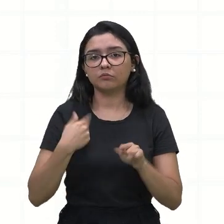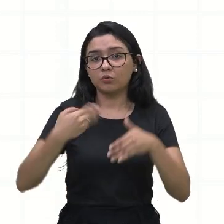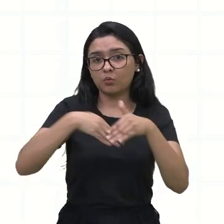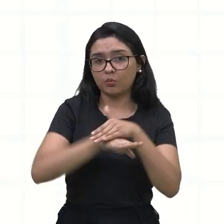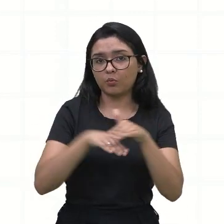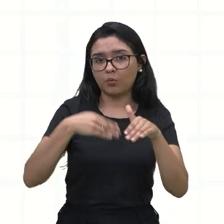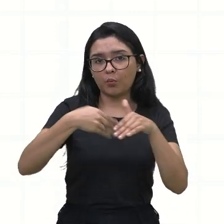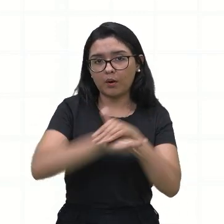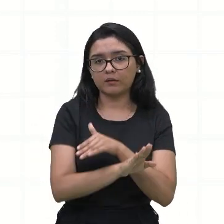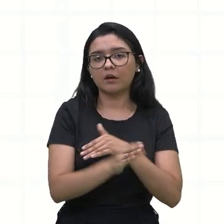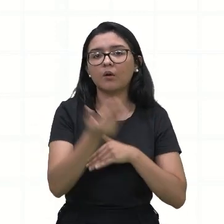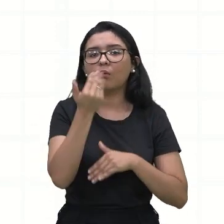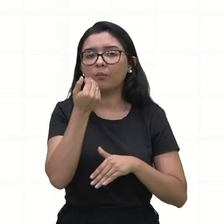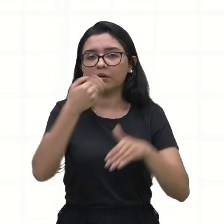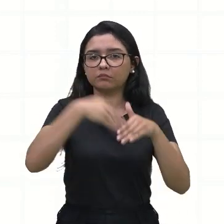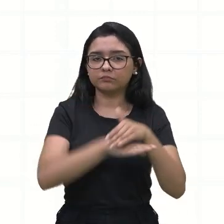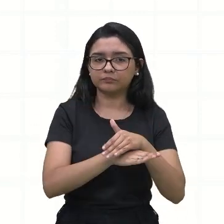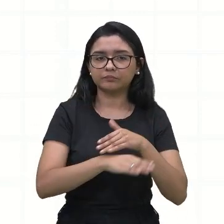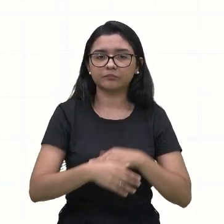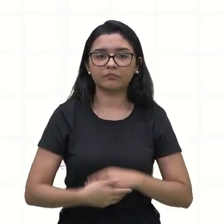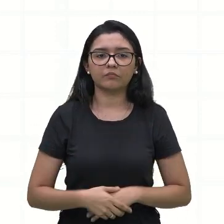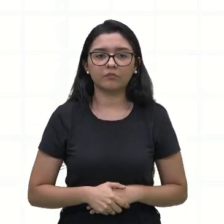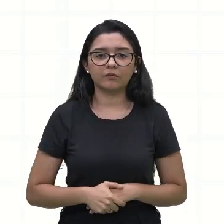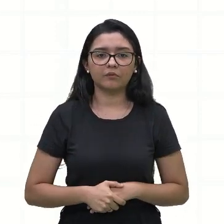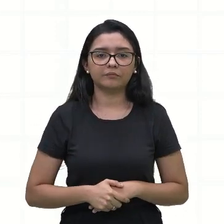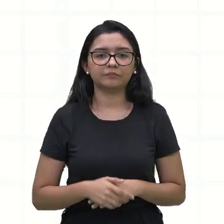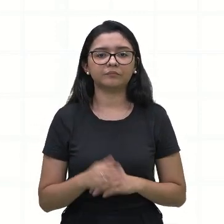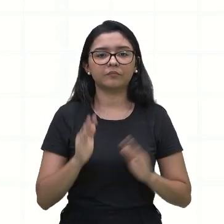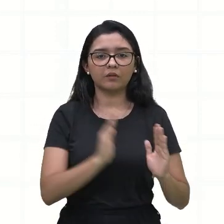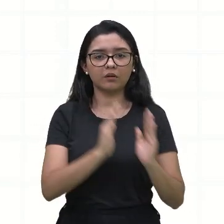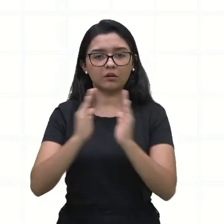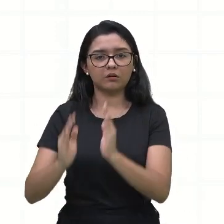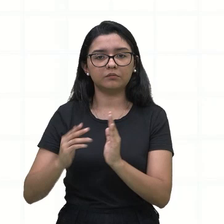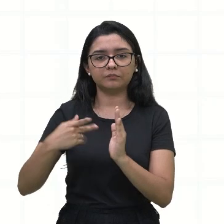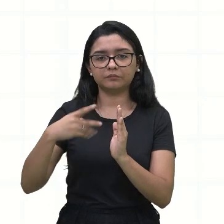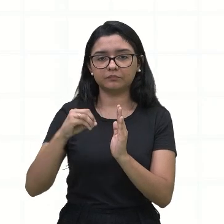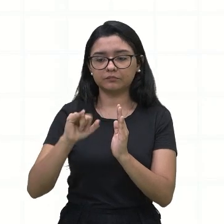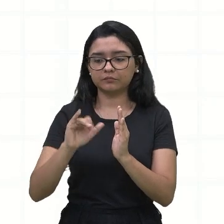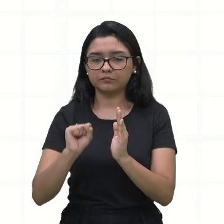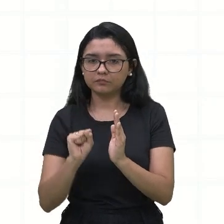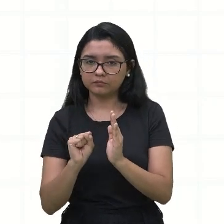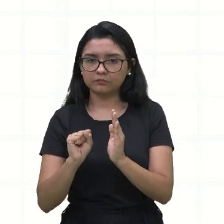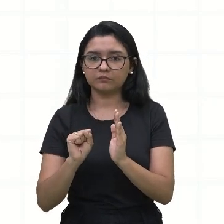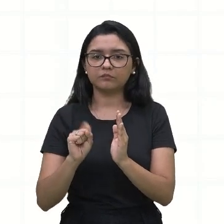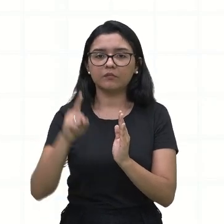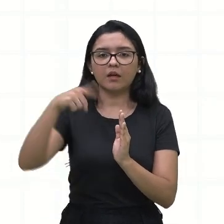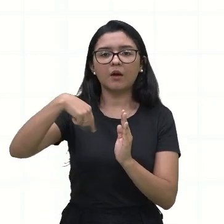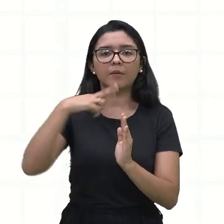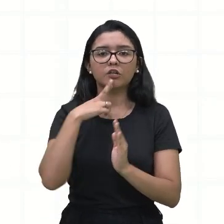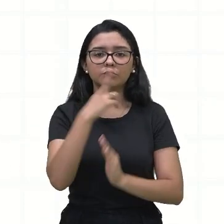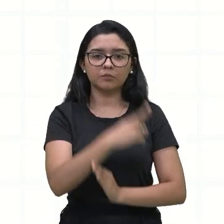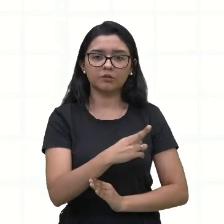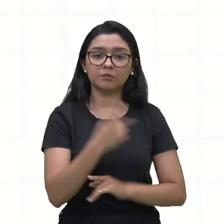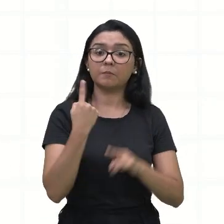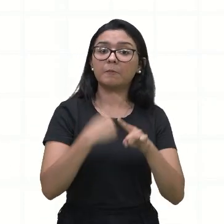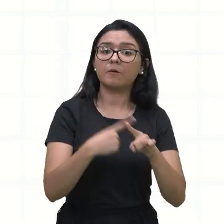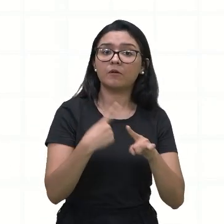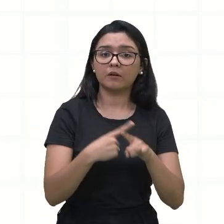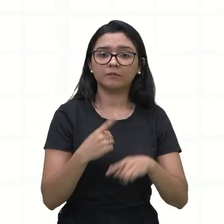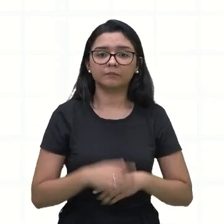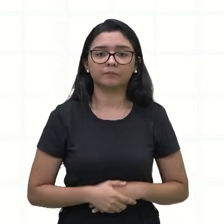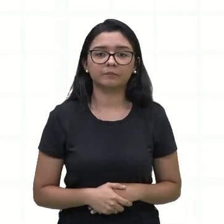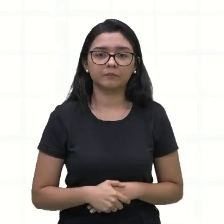suas dispensas. Depois nós temos aqui o pois, que é uma resposta, né? Por quê?